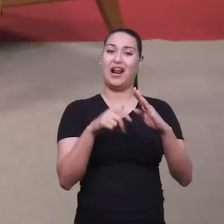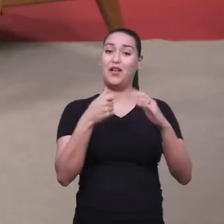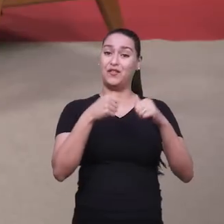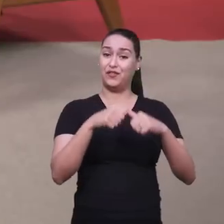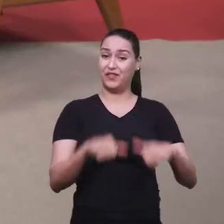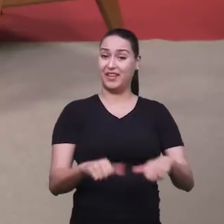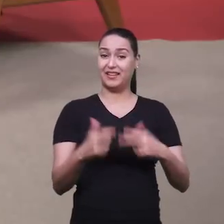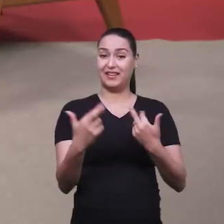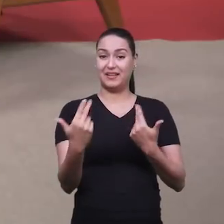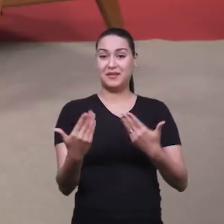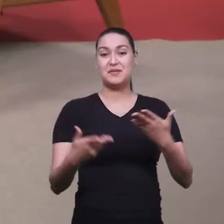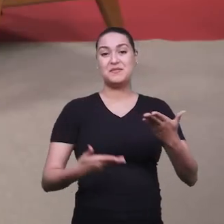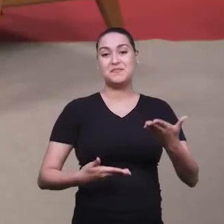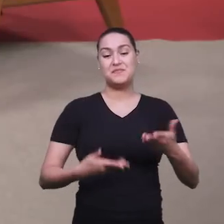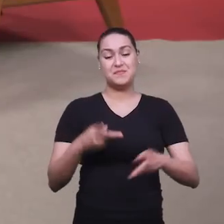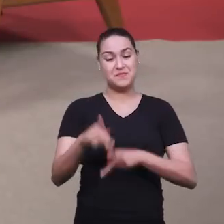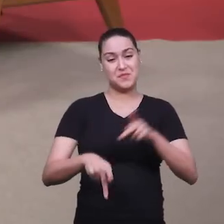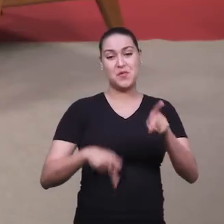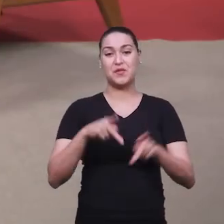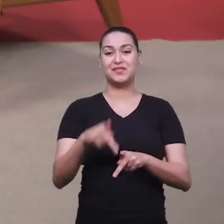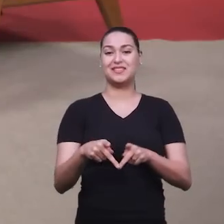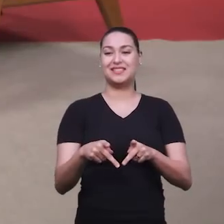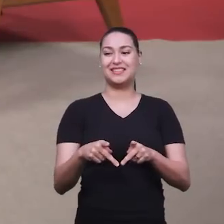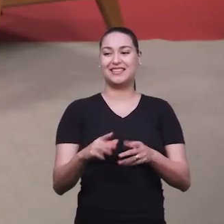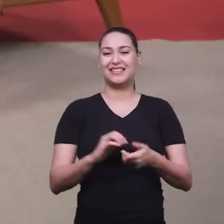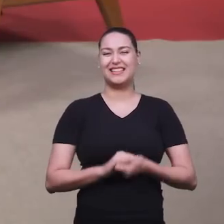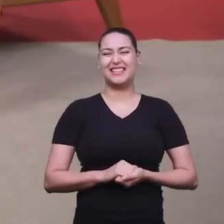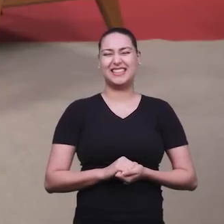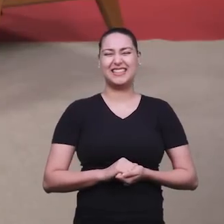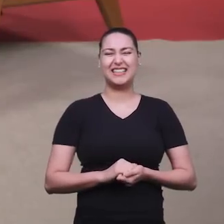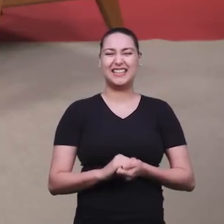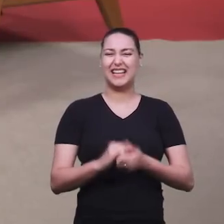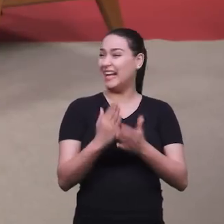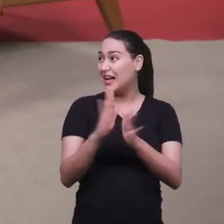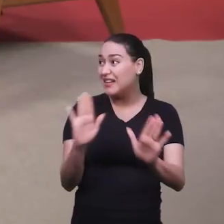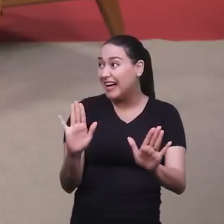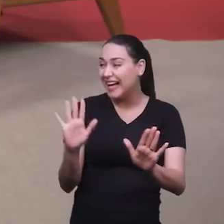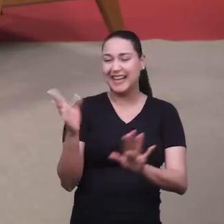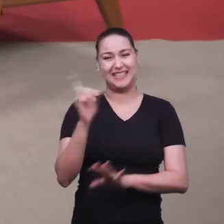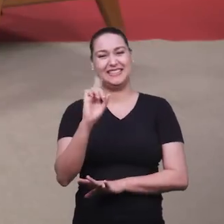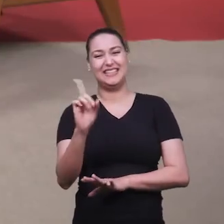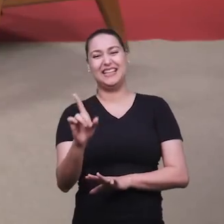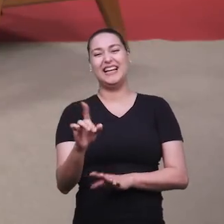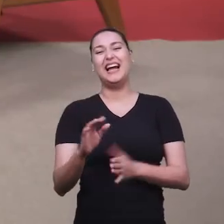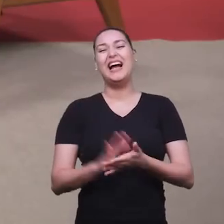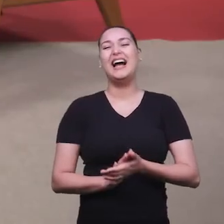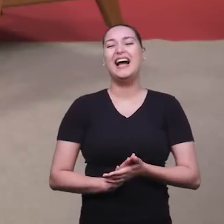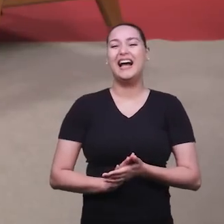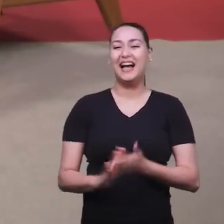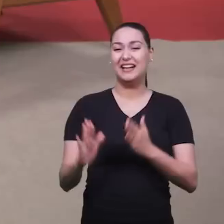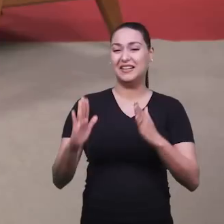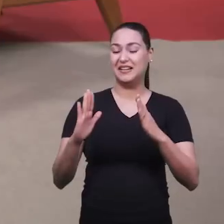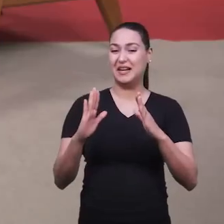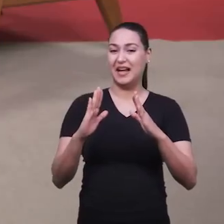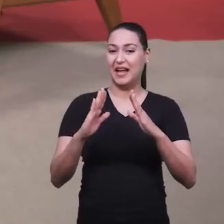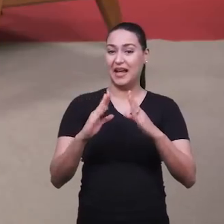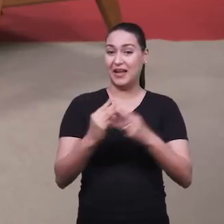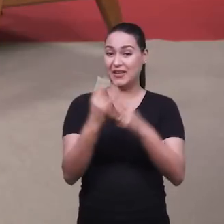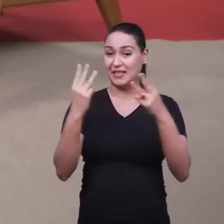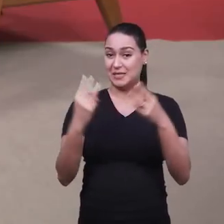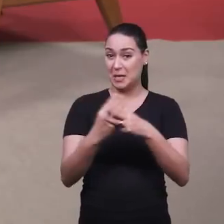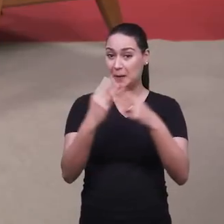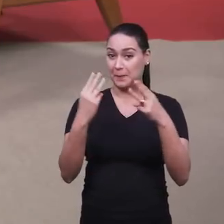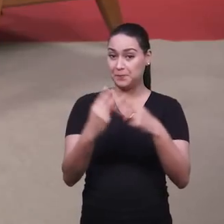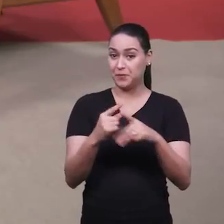precisa ir para nenhum outro canto. É no corpo. E a igreja tem uma Não grande vai vantagem. parar. Não. Tem uma grande vantagem sobre